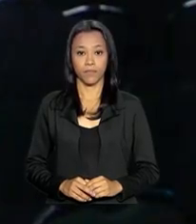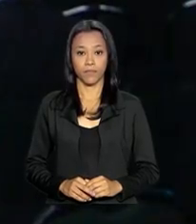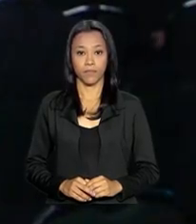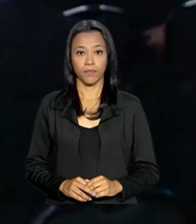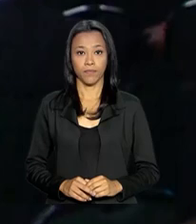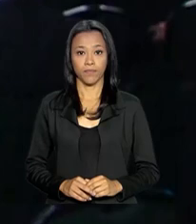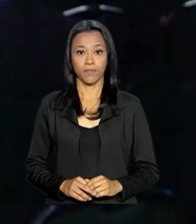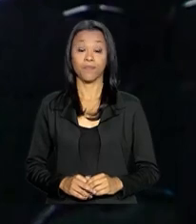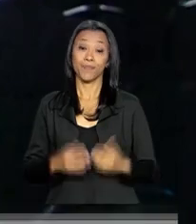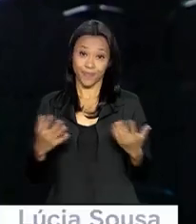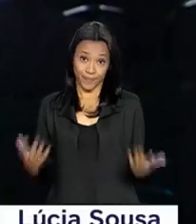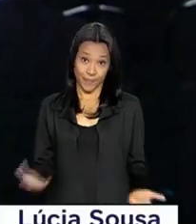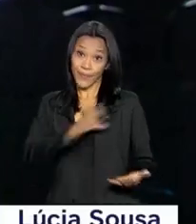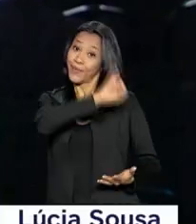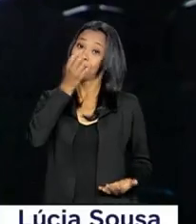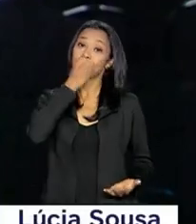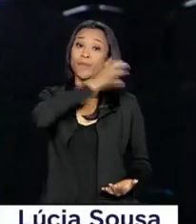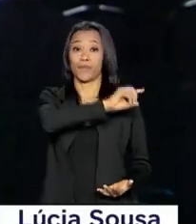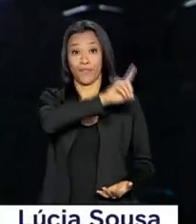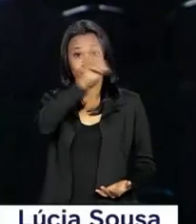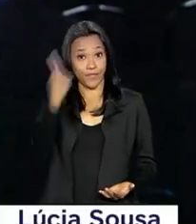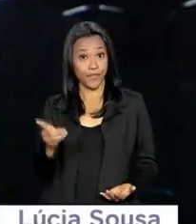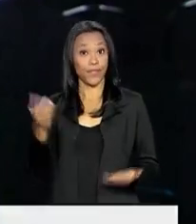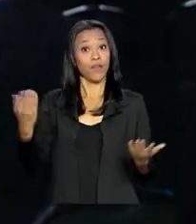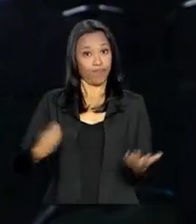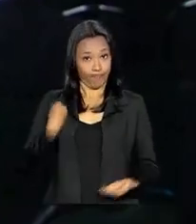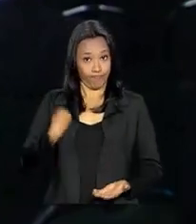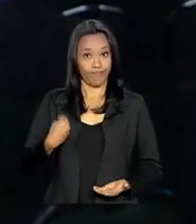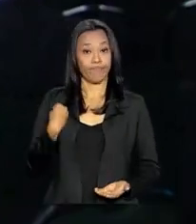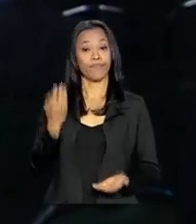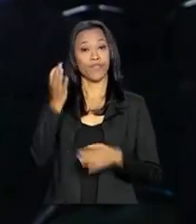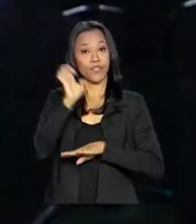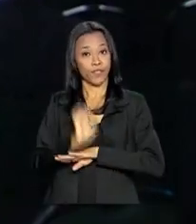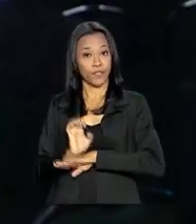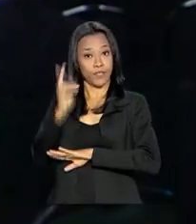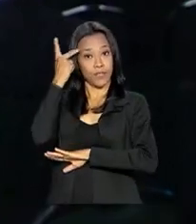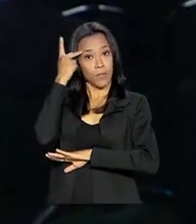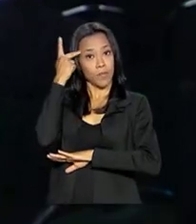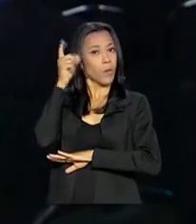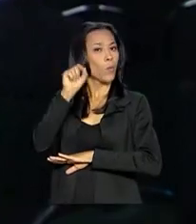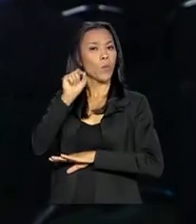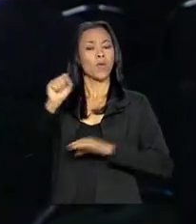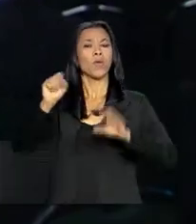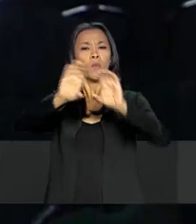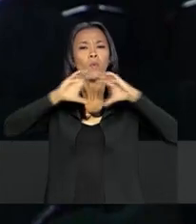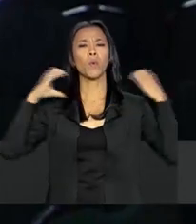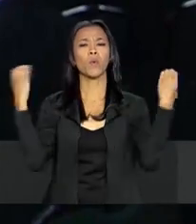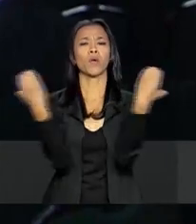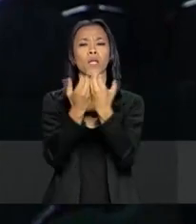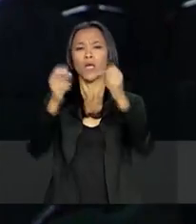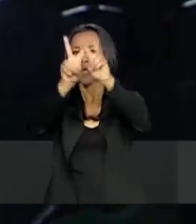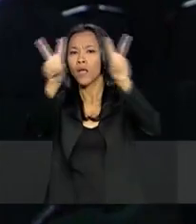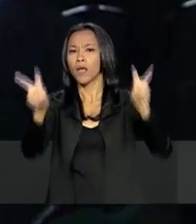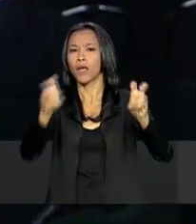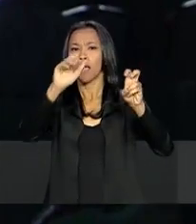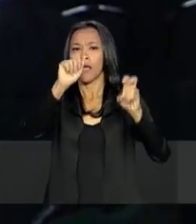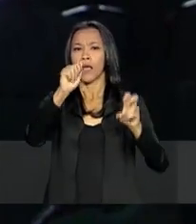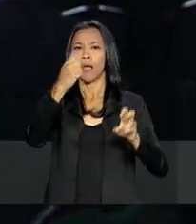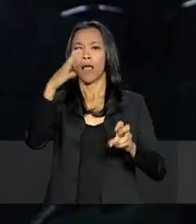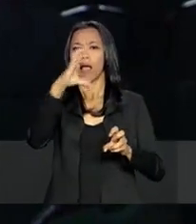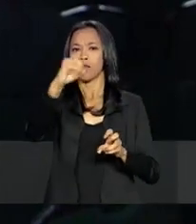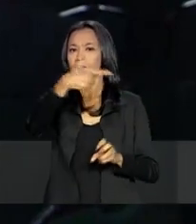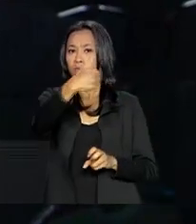troca. Olá, bom dia. A gente segue acompanhando aqui em São Paulo o Congresso Aço Brasil 2018, onde daqui a pouco o presidente Michel